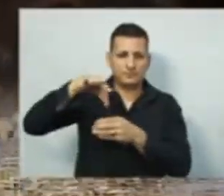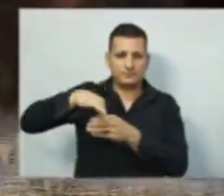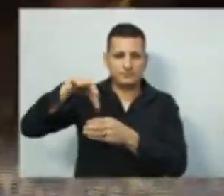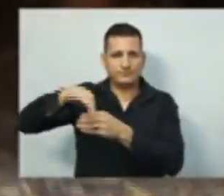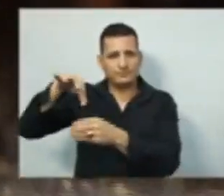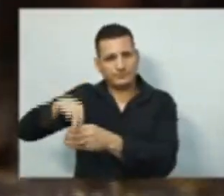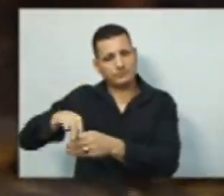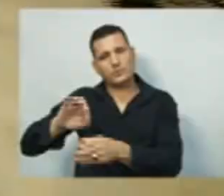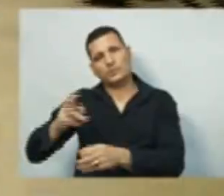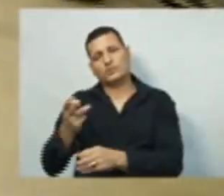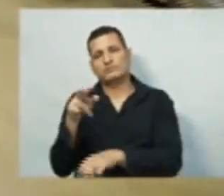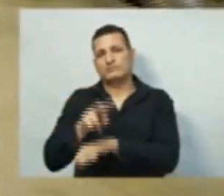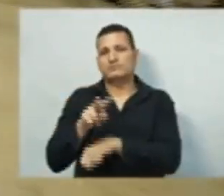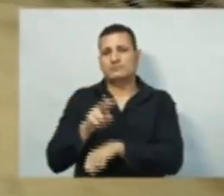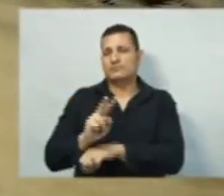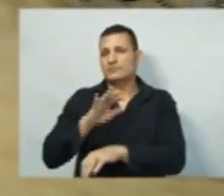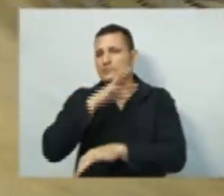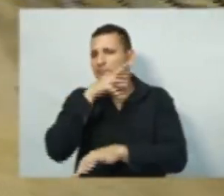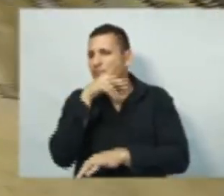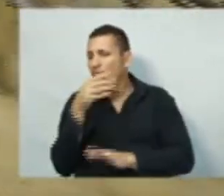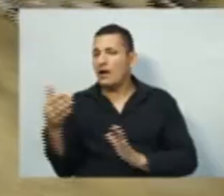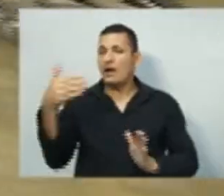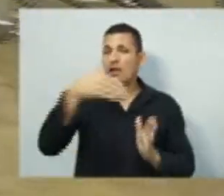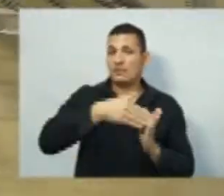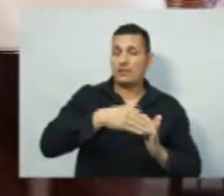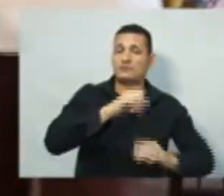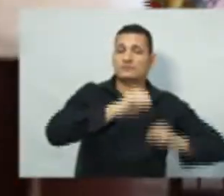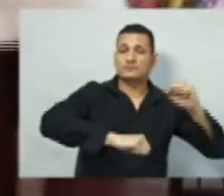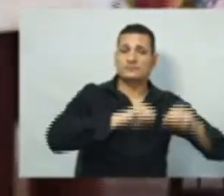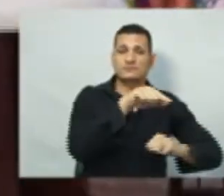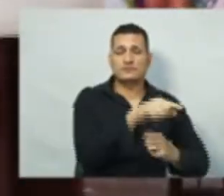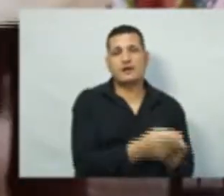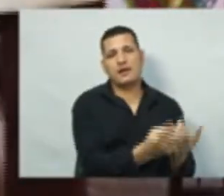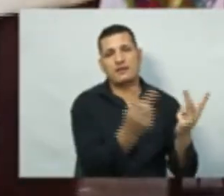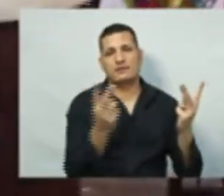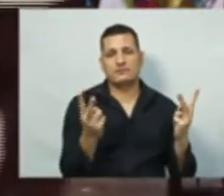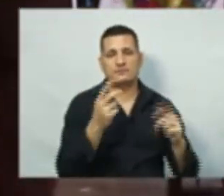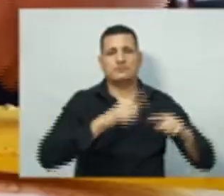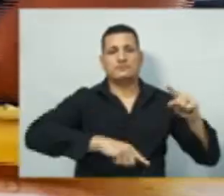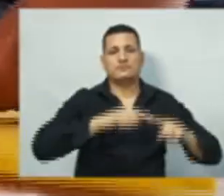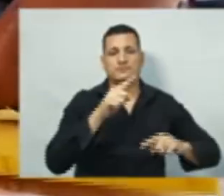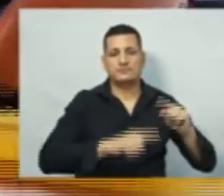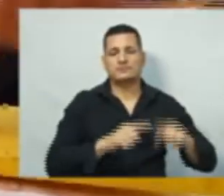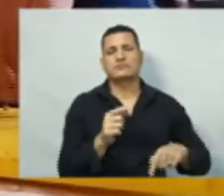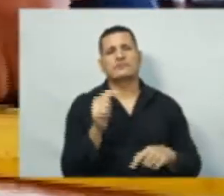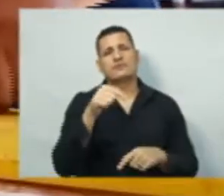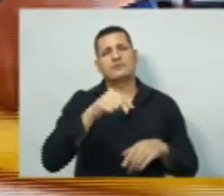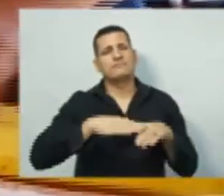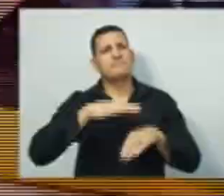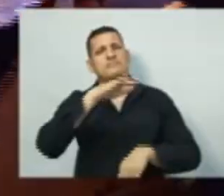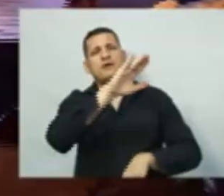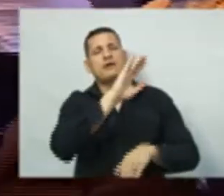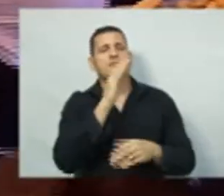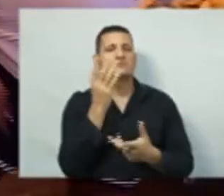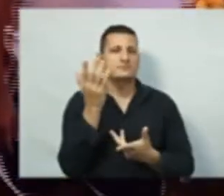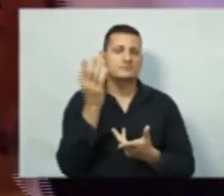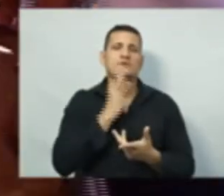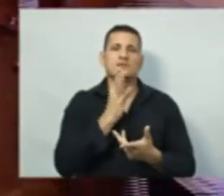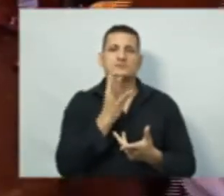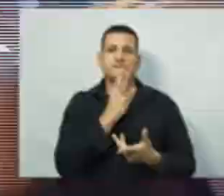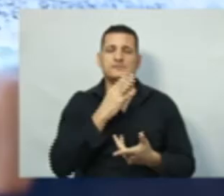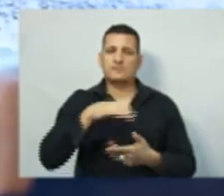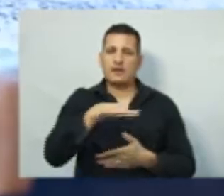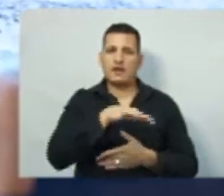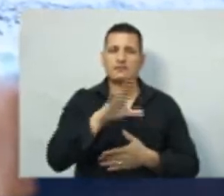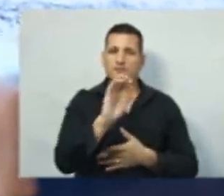dos animais, até a industrialização e venda dos produtos. Um dos mais tradicionais ramos do cooperativismo,